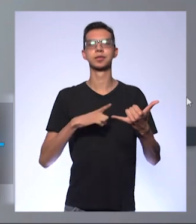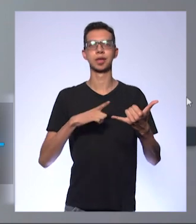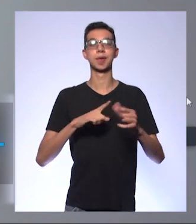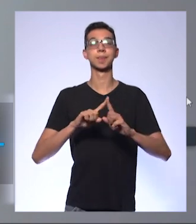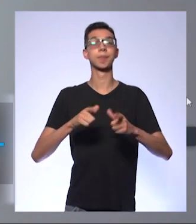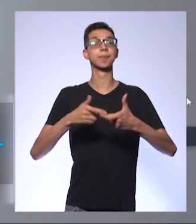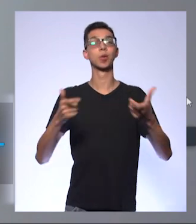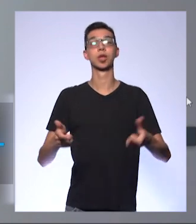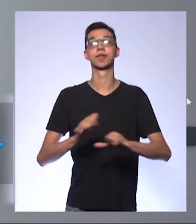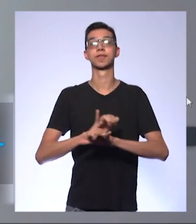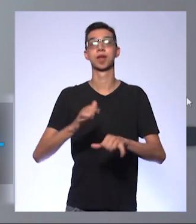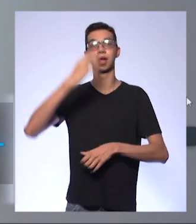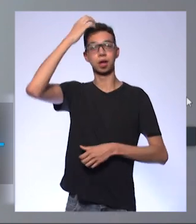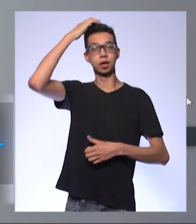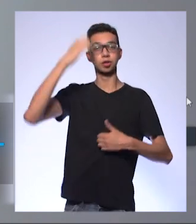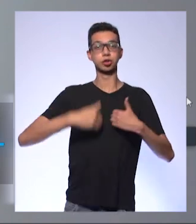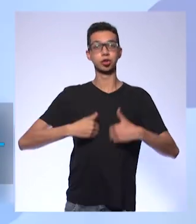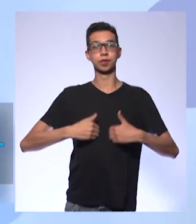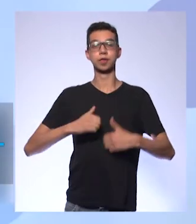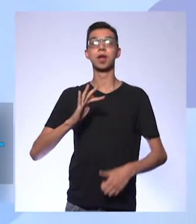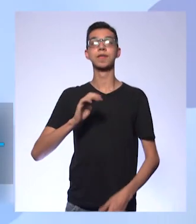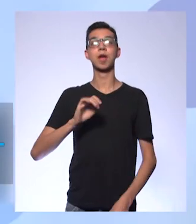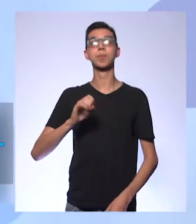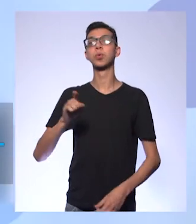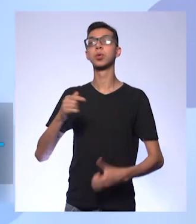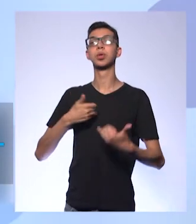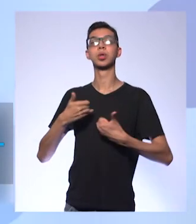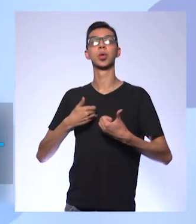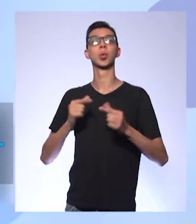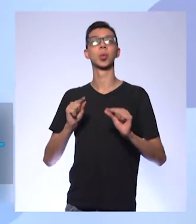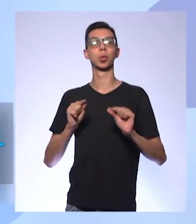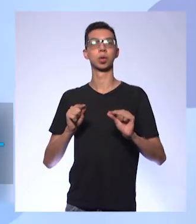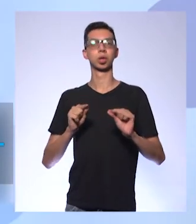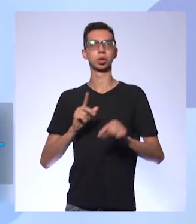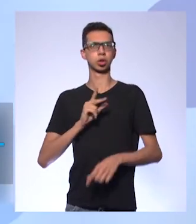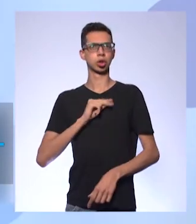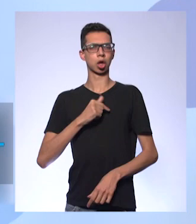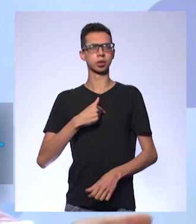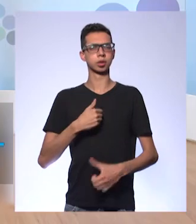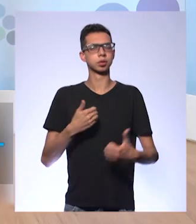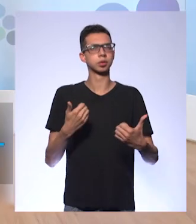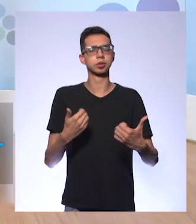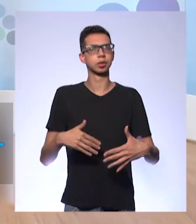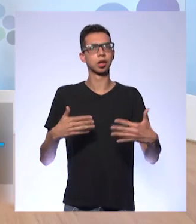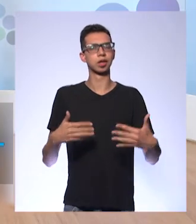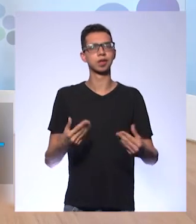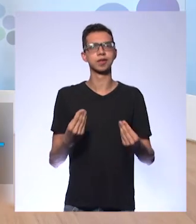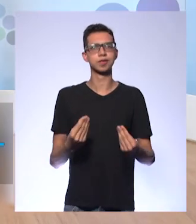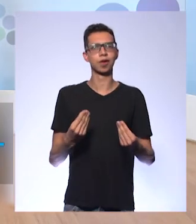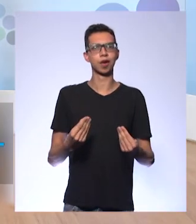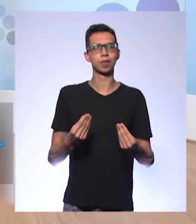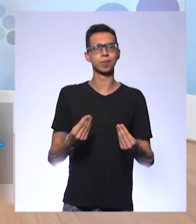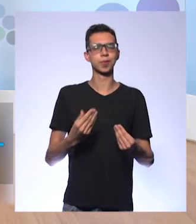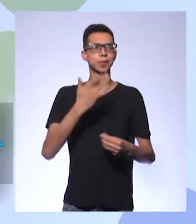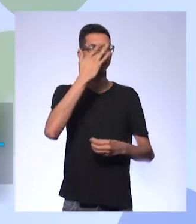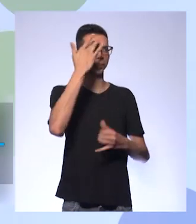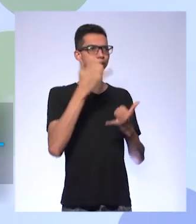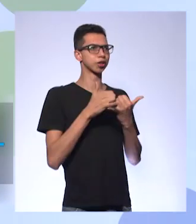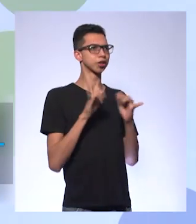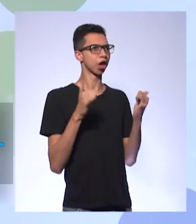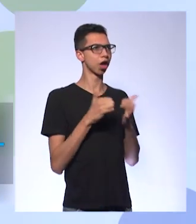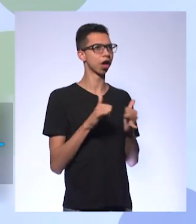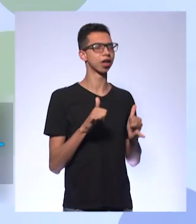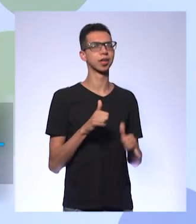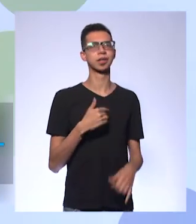Fabio. E aí, o que você me diz? Eu tô chocado com esse pessoal, né? Tanta gente tomando choque assim, né? Pessoal